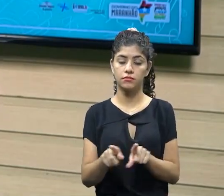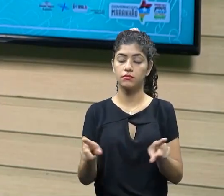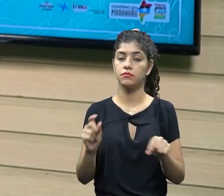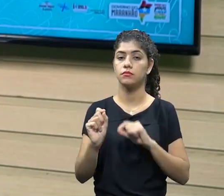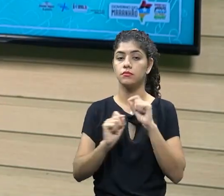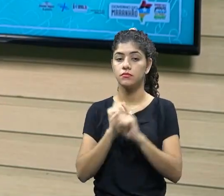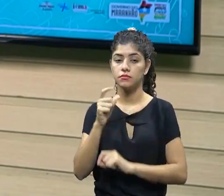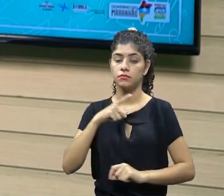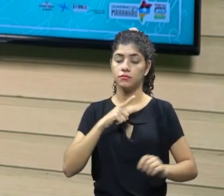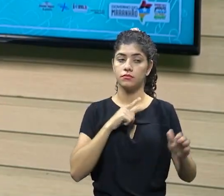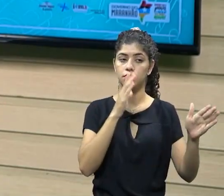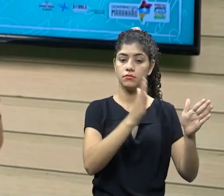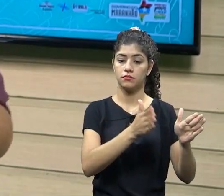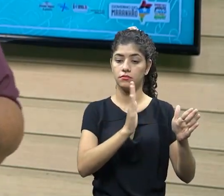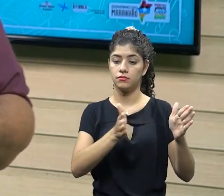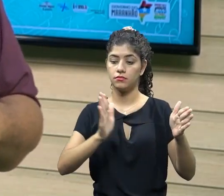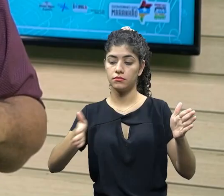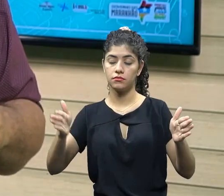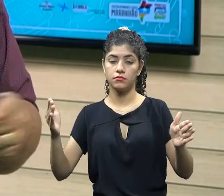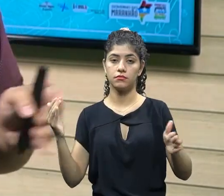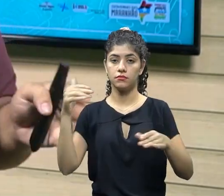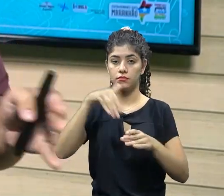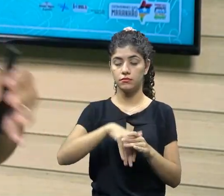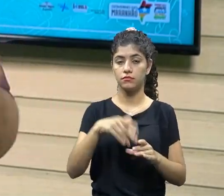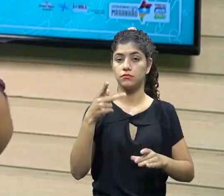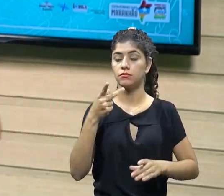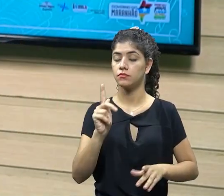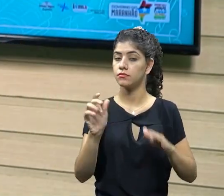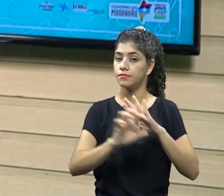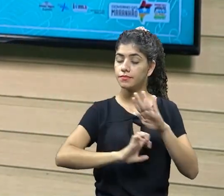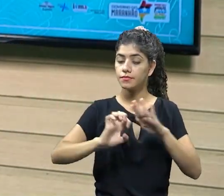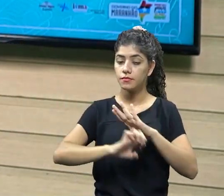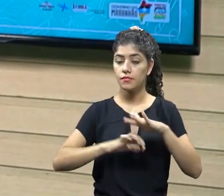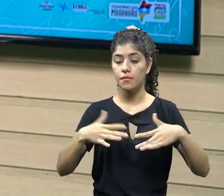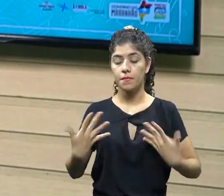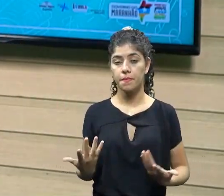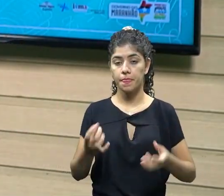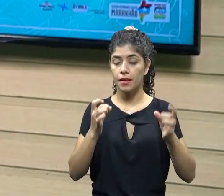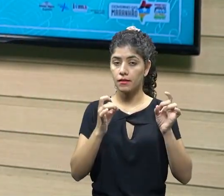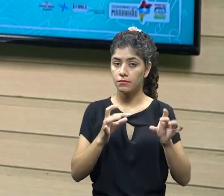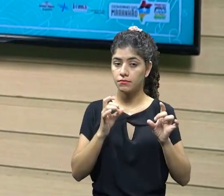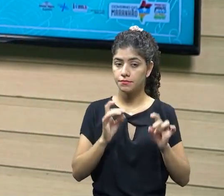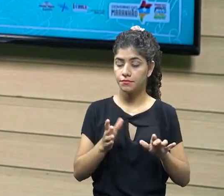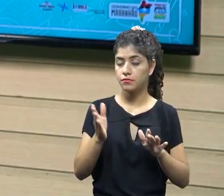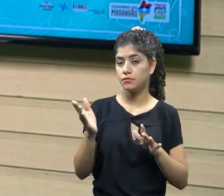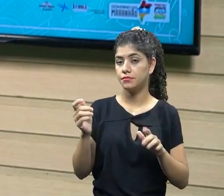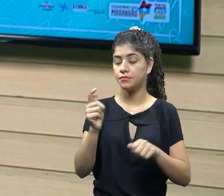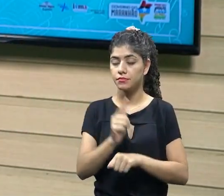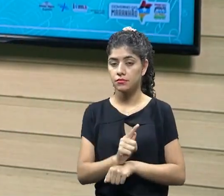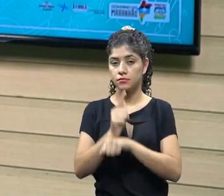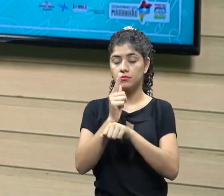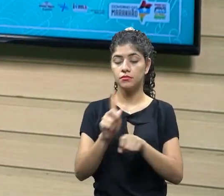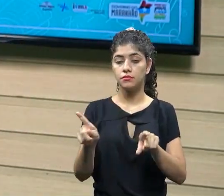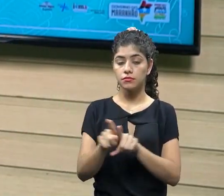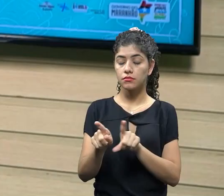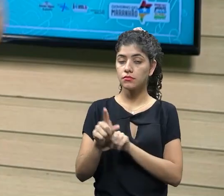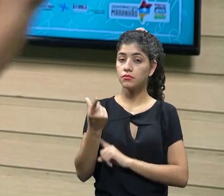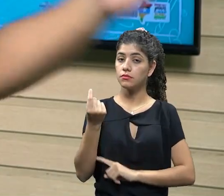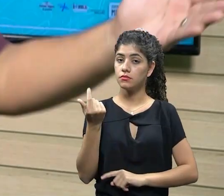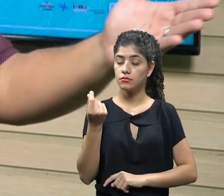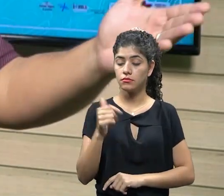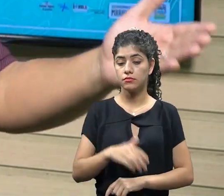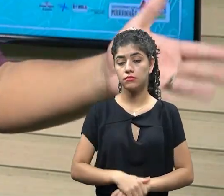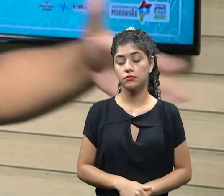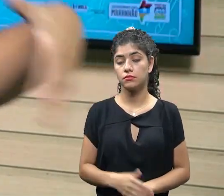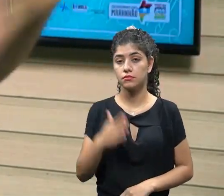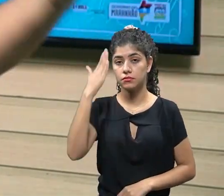padrões financeiros dentro da sua organização. Então, padrões de venda, padrões de gestão e padrões financeiros. Então, saber